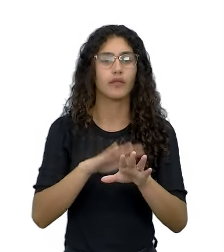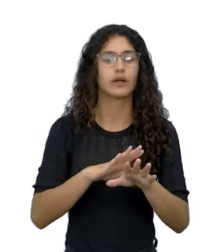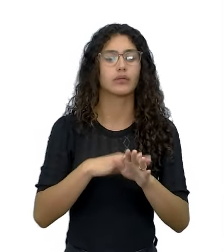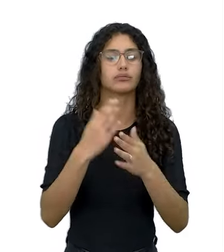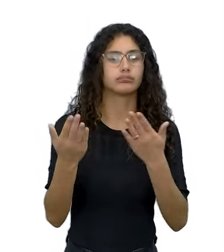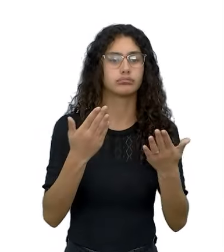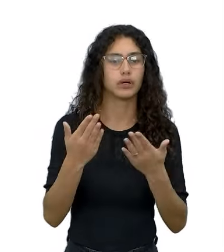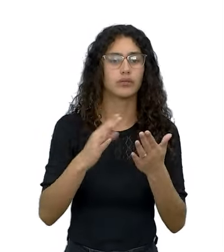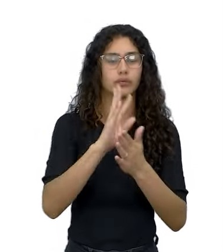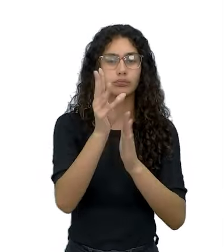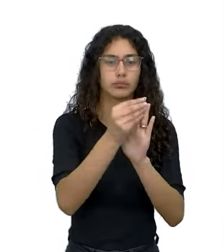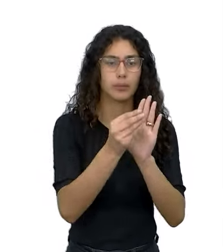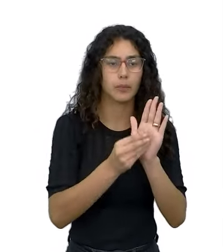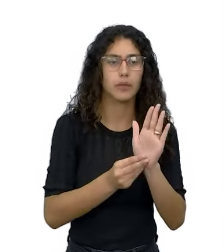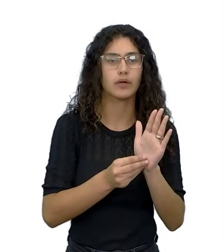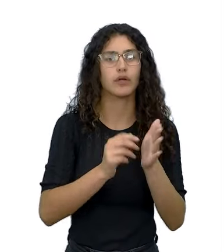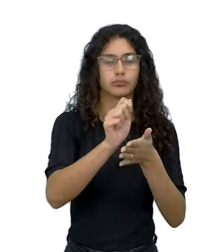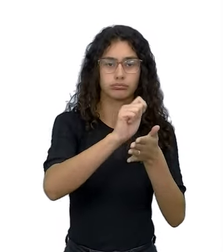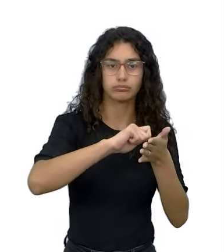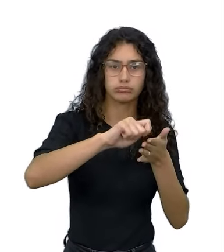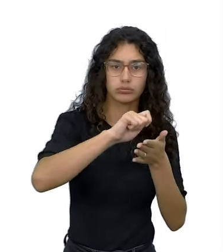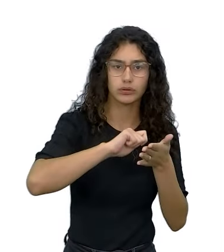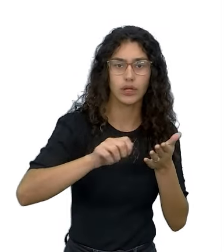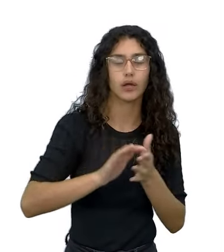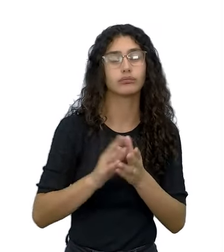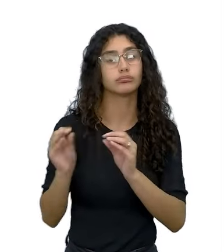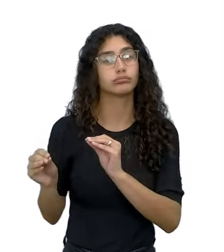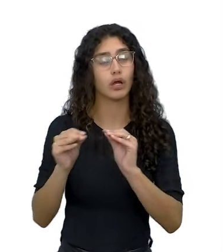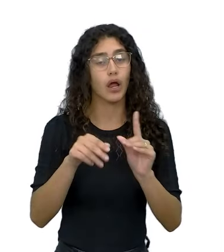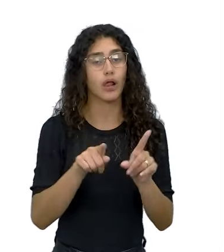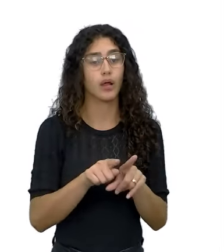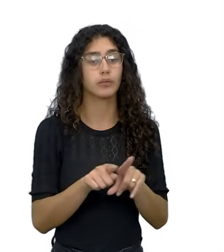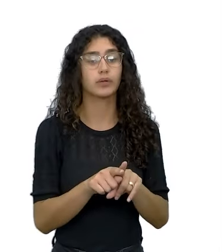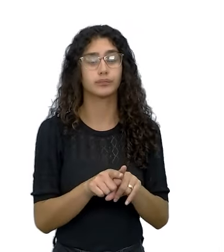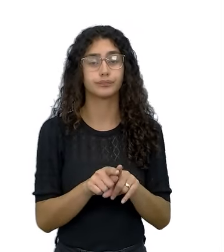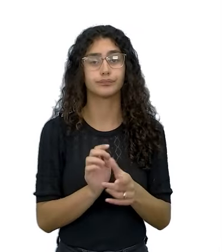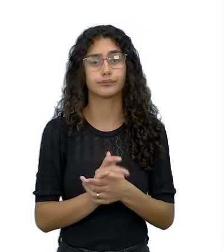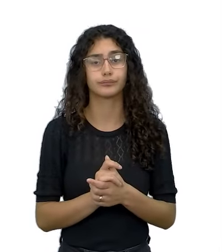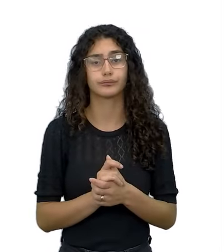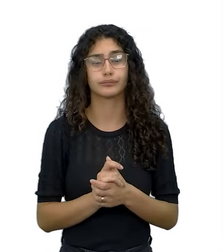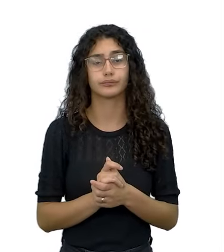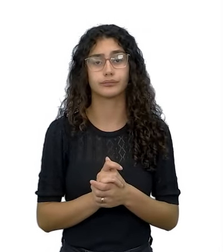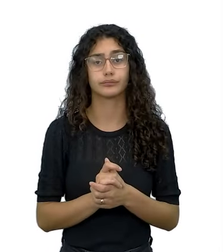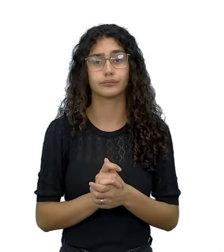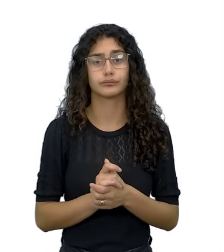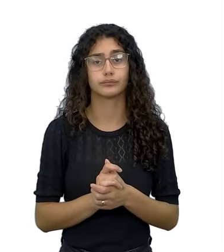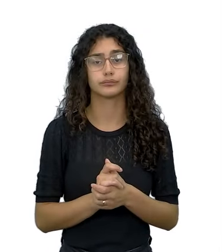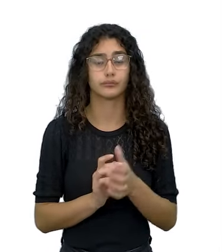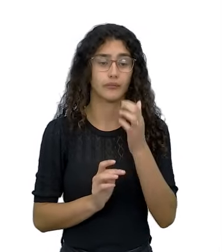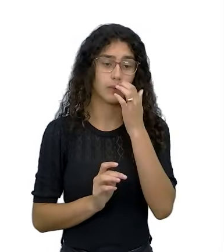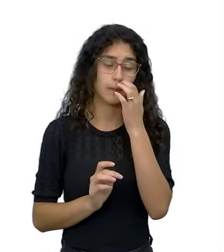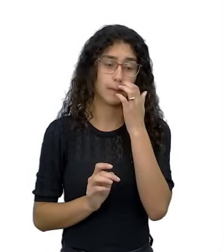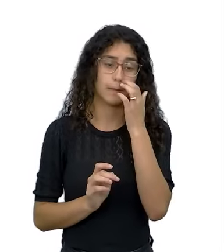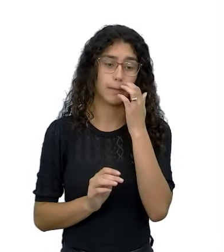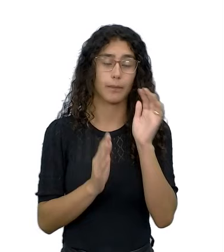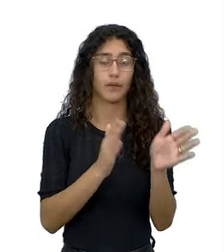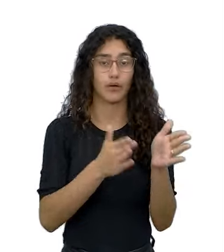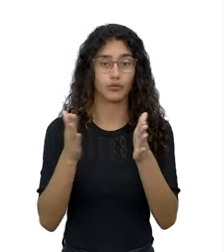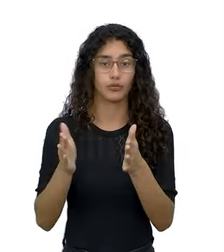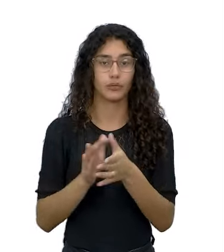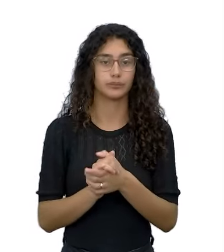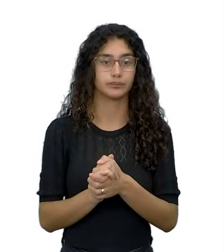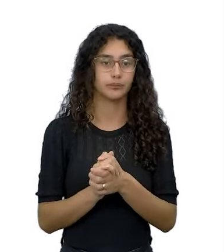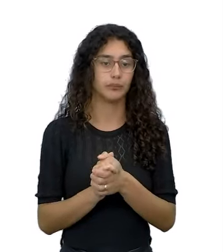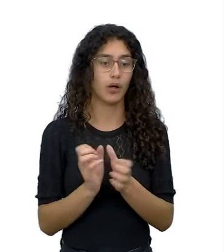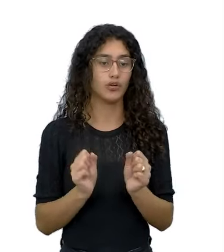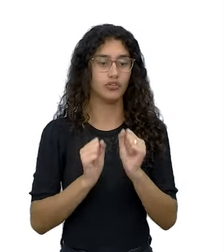que vocês repetiram, com o que vocês anotaram, né, e pegar o que foi importante nesse momento. Bom, vamos lá, dando sequência aqui. A